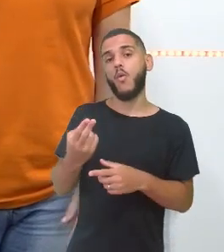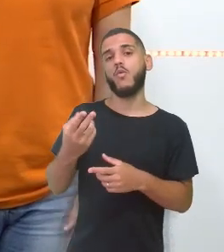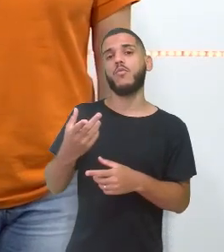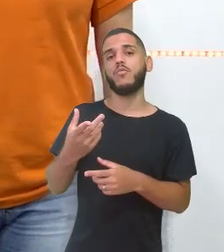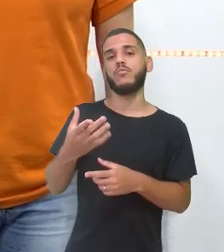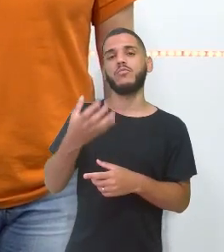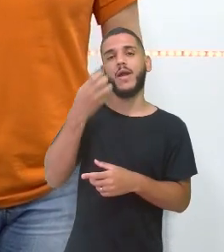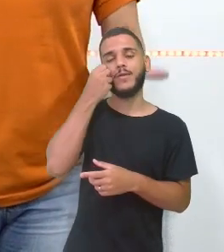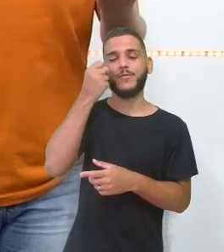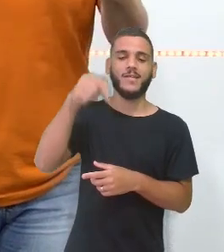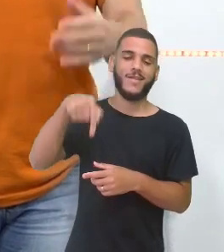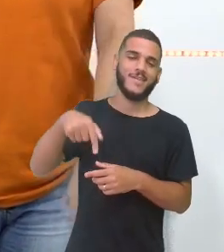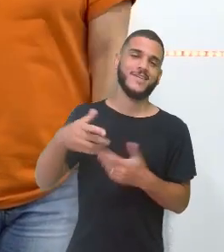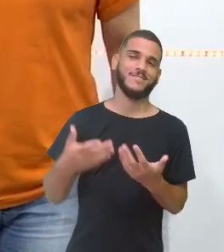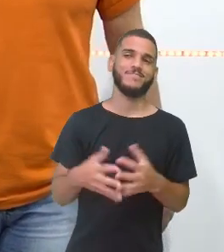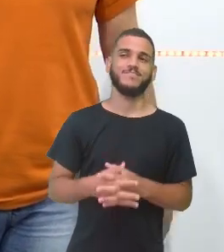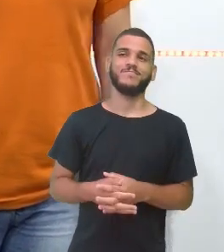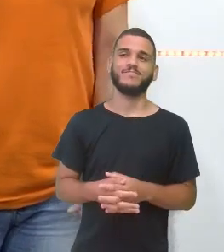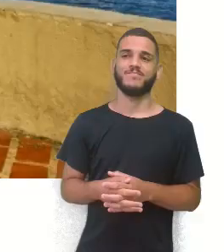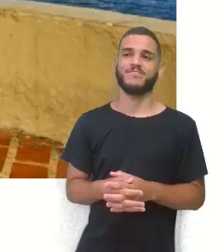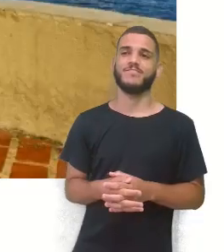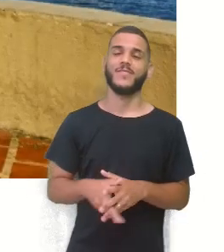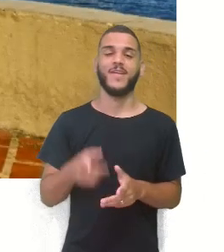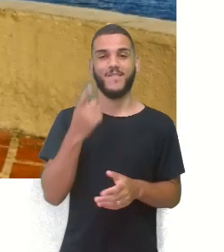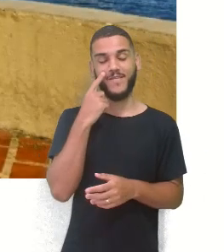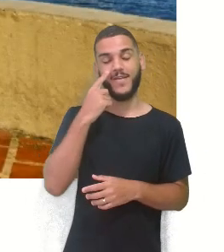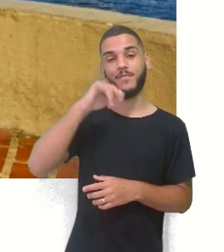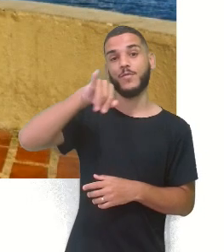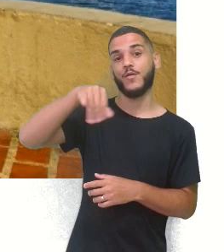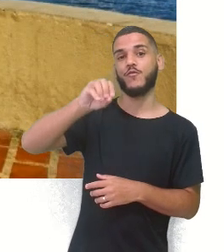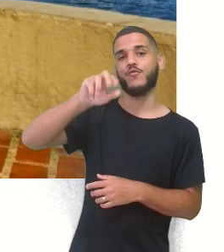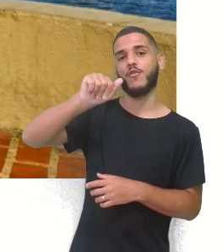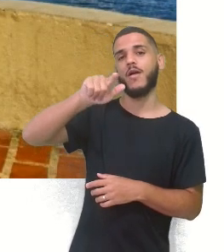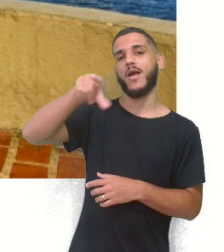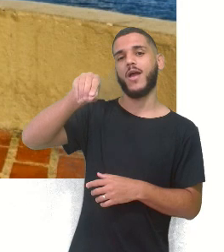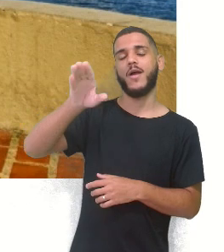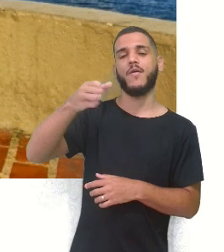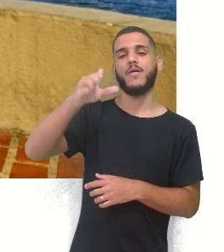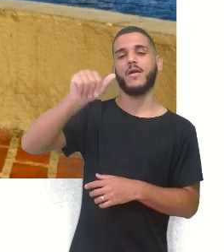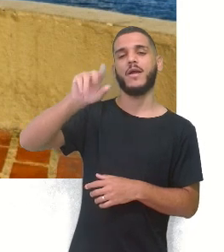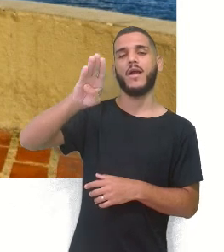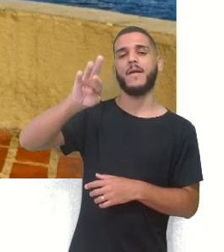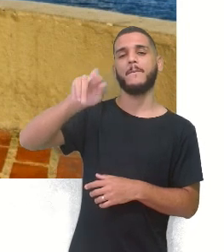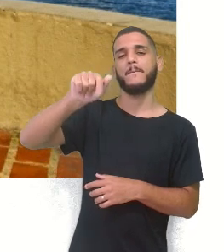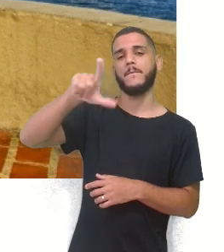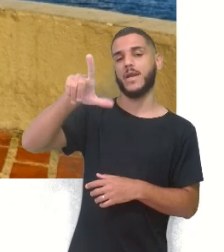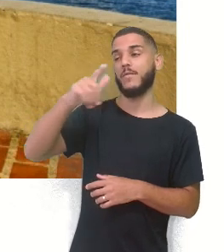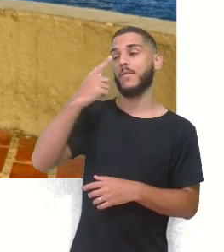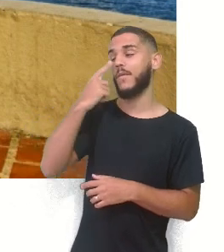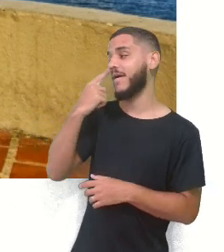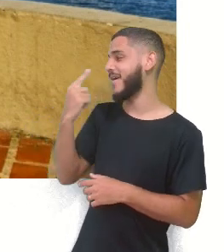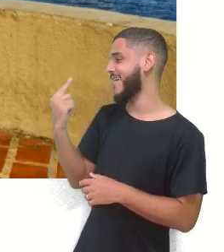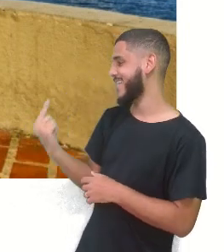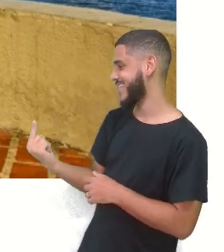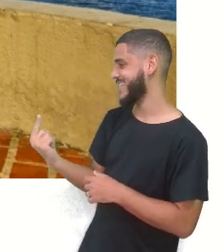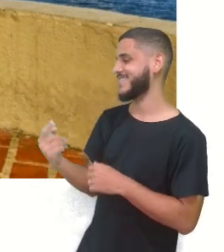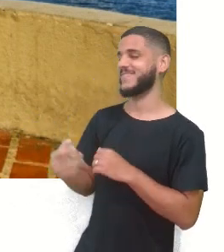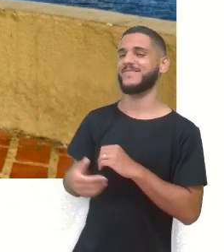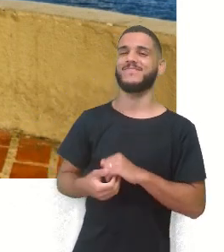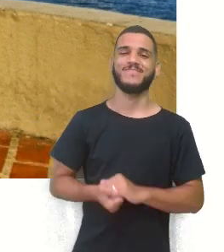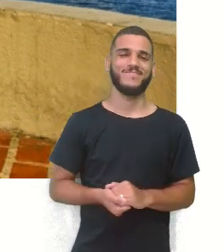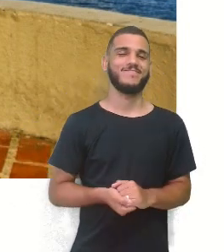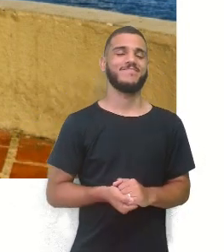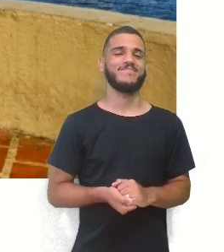a gente pode dizer assim. Olha, Eita, agora, quase que não sai. Peraí, respira. João Cabral de Melo